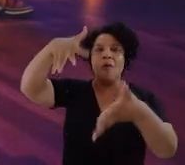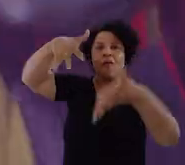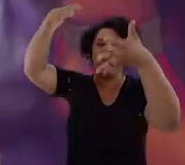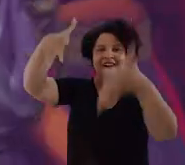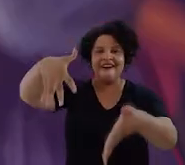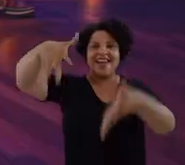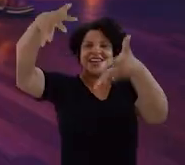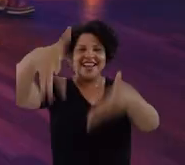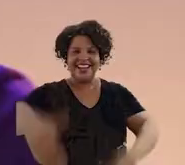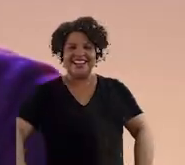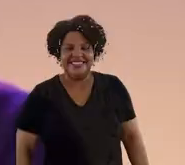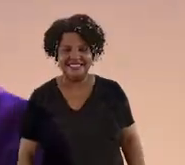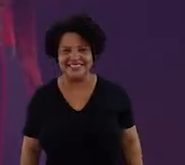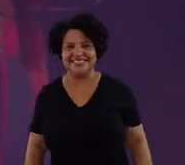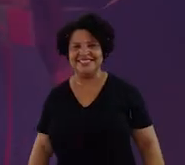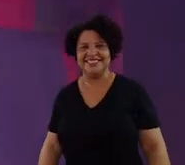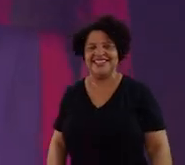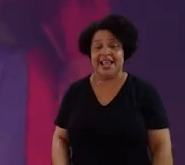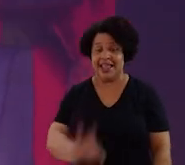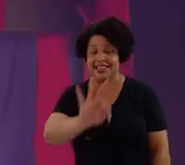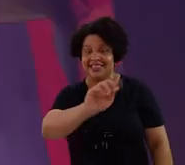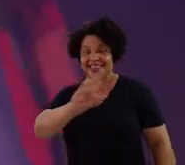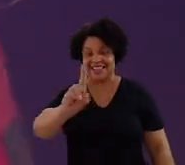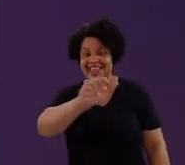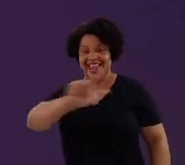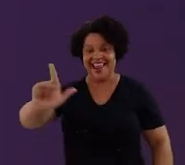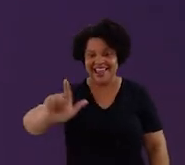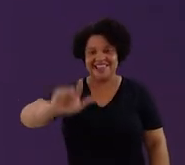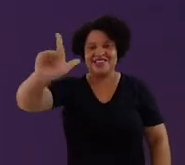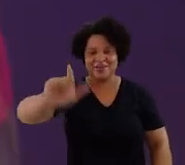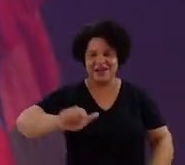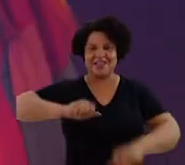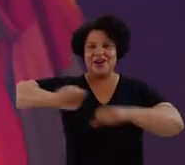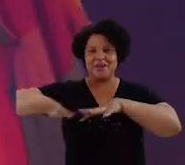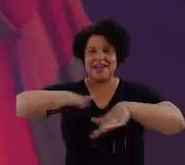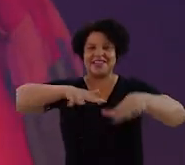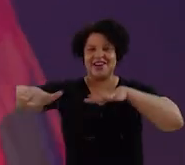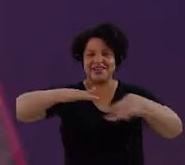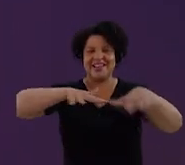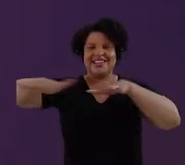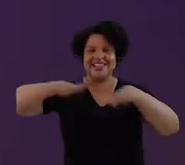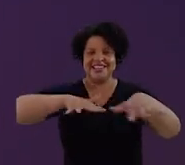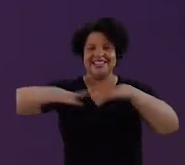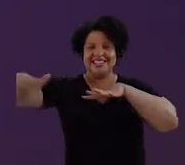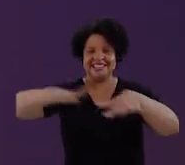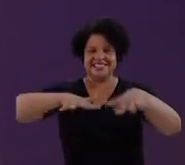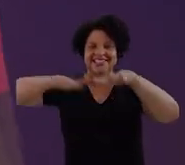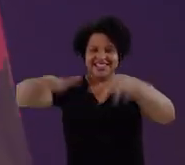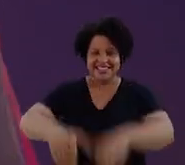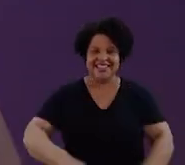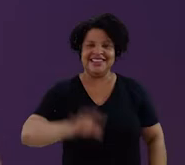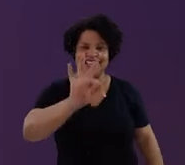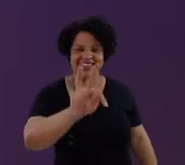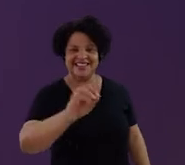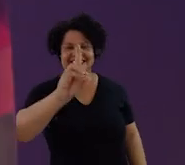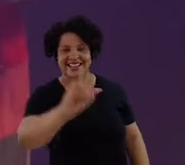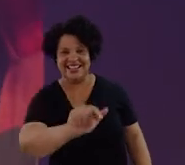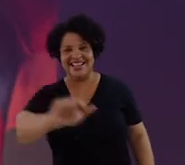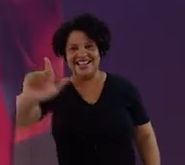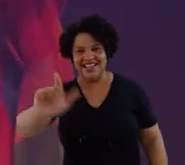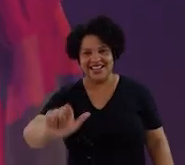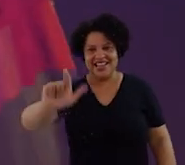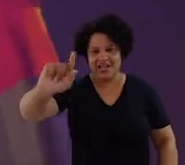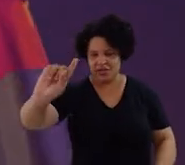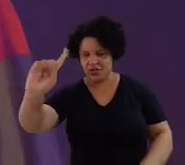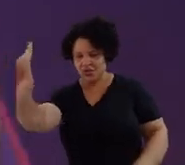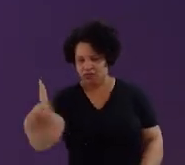é a tropa, é a tropa, é a tropa, é a tropa, é a tropa, pô. TD, ela é a tropa, é a tropa, é a tropa, é a tropa, é a tropa. Se vier de contra